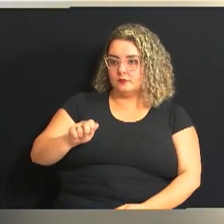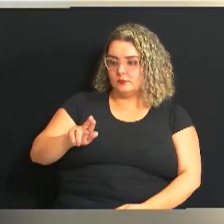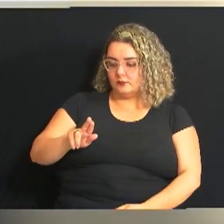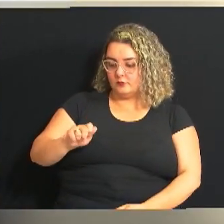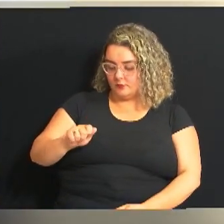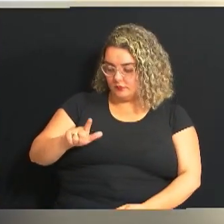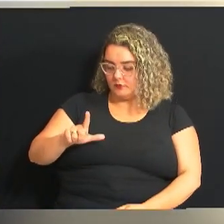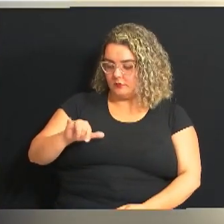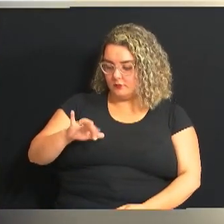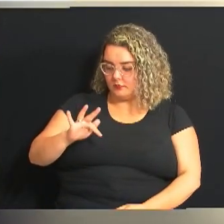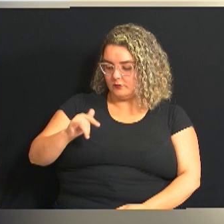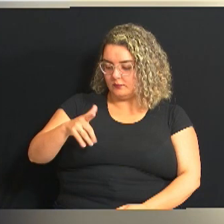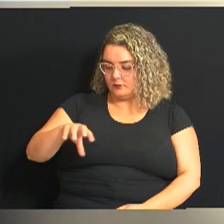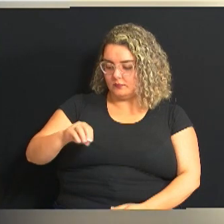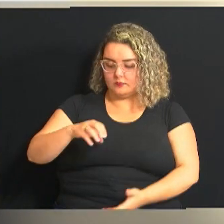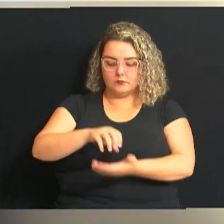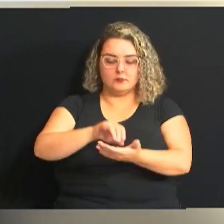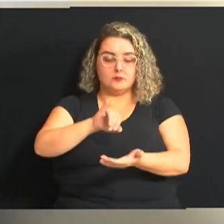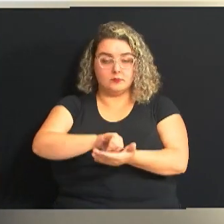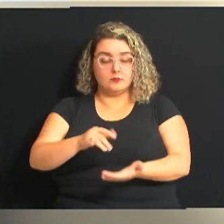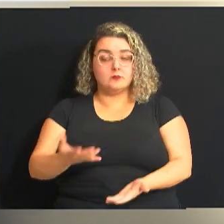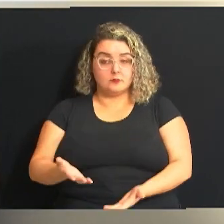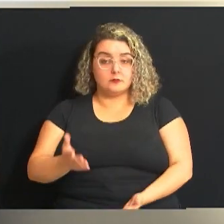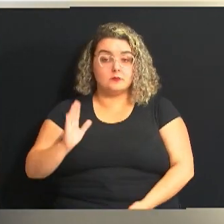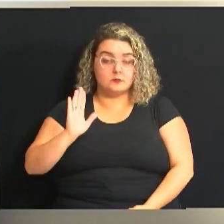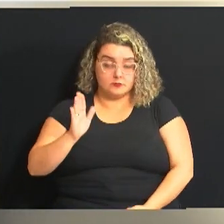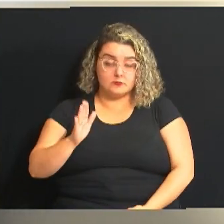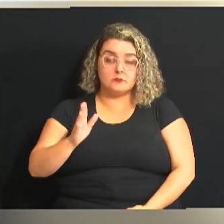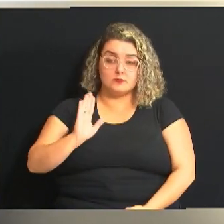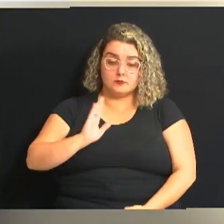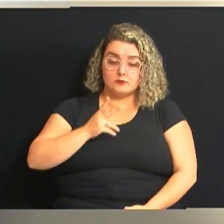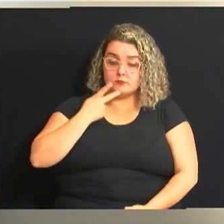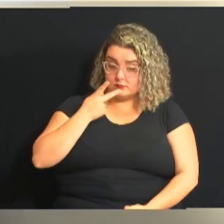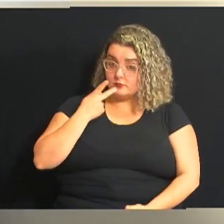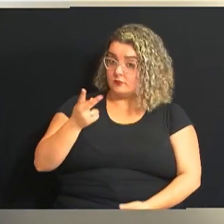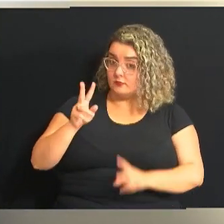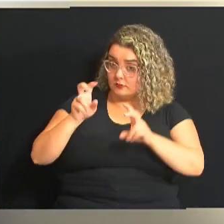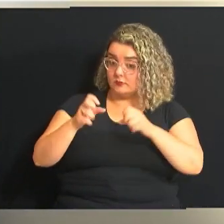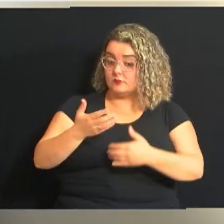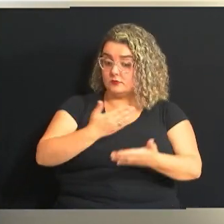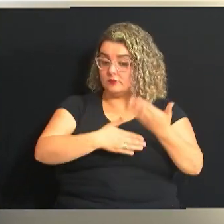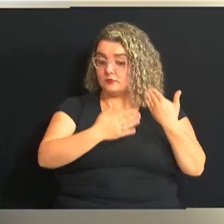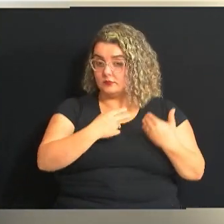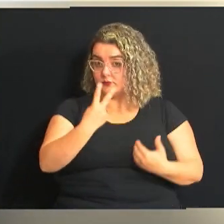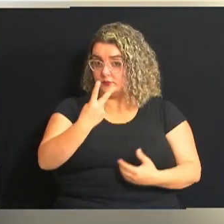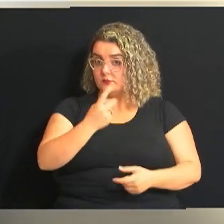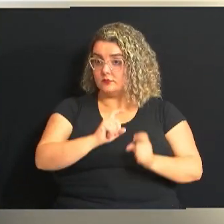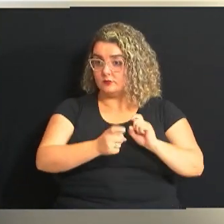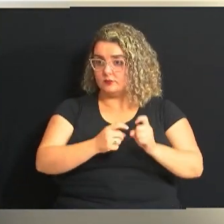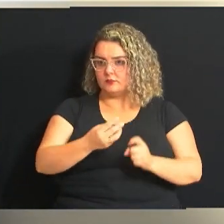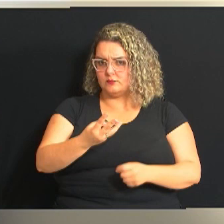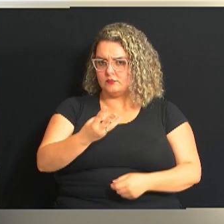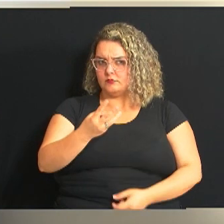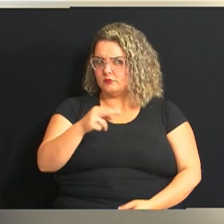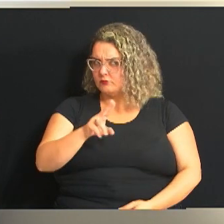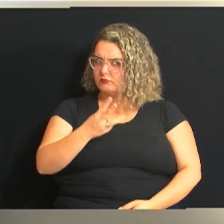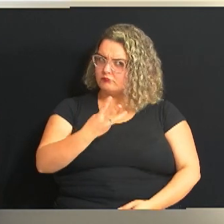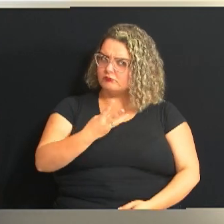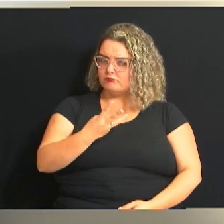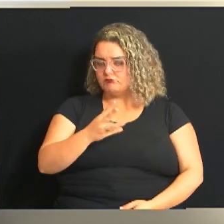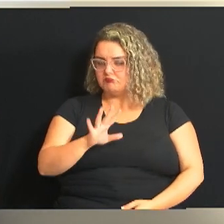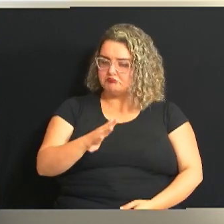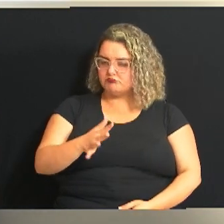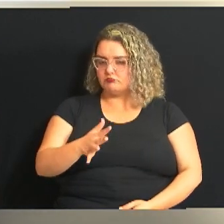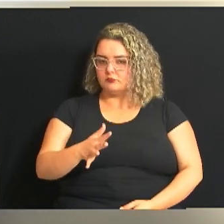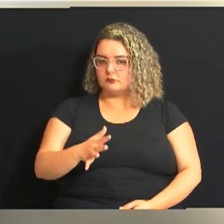Campinas, do qual a gente já falou sobre esse assunto em outras 2 reuniões, ou 3, se não estou lembrando. E